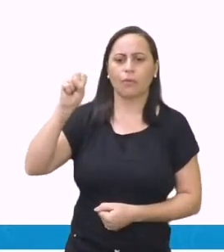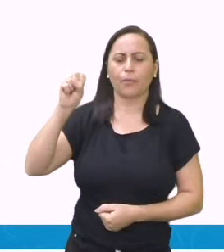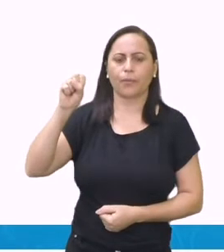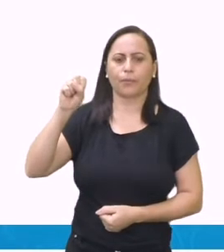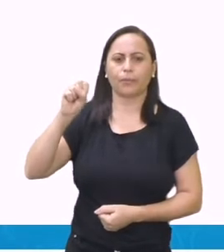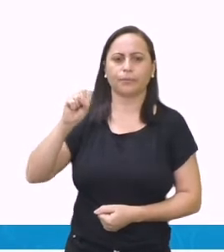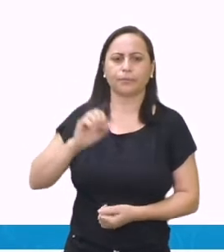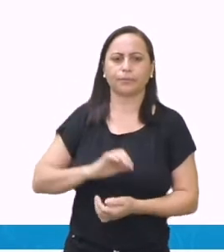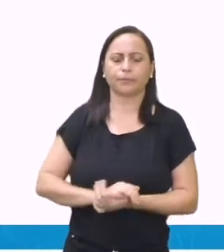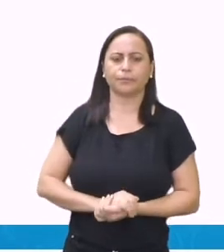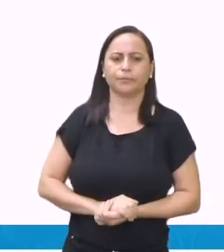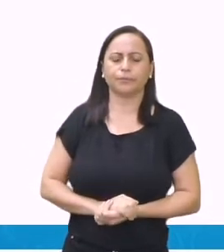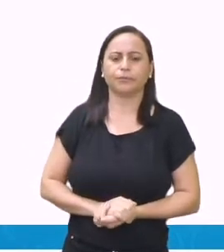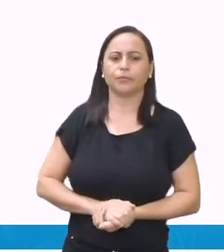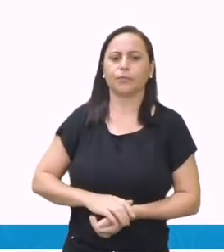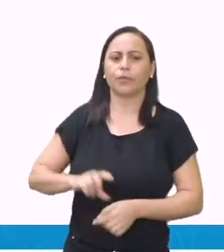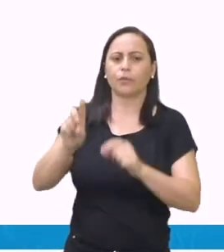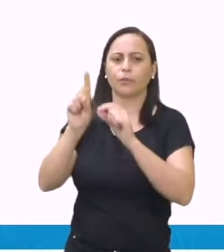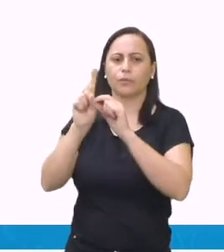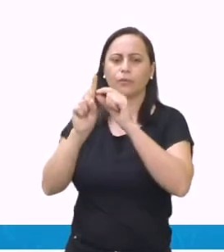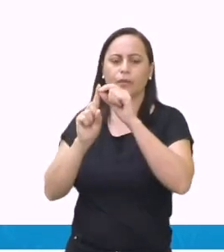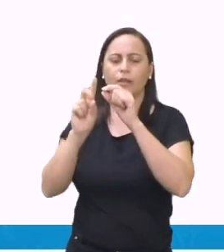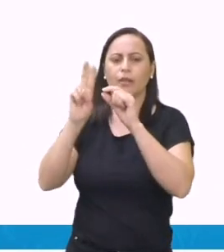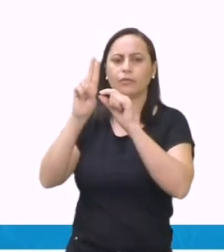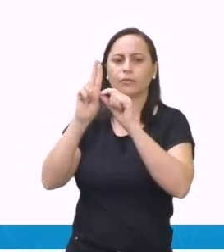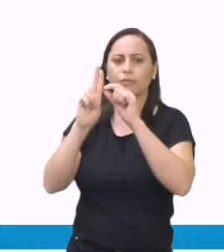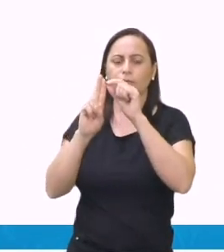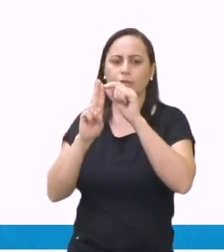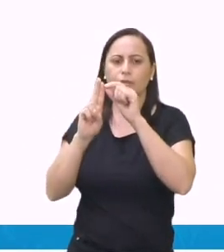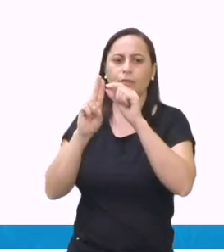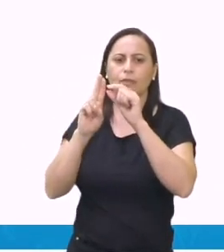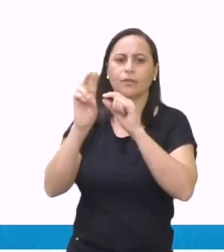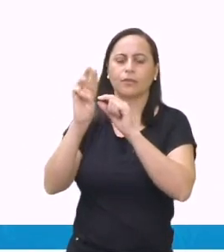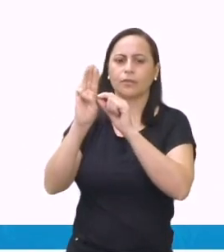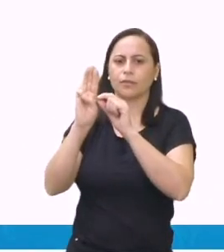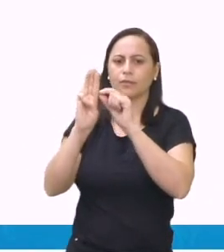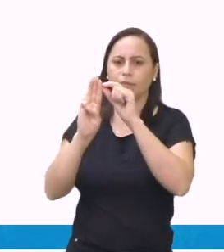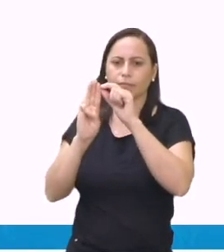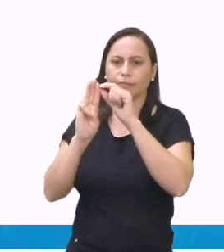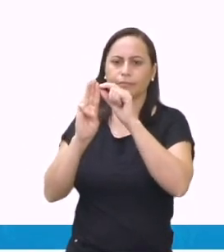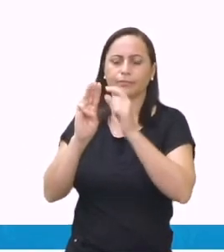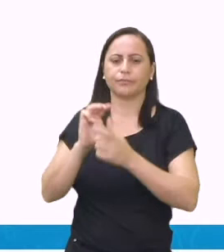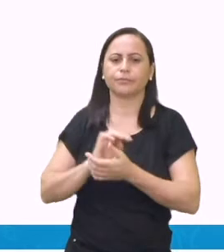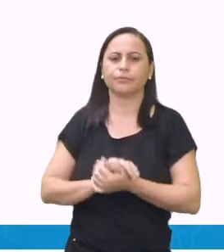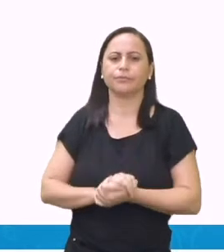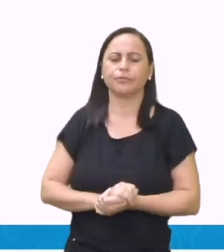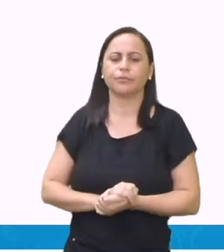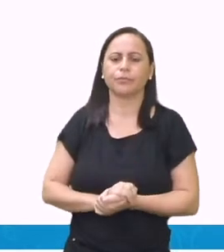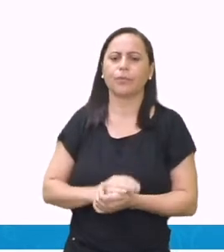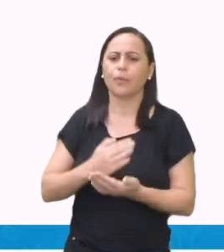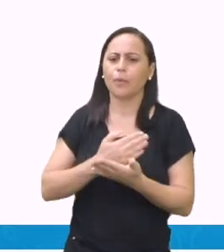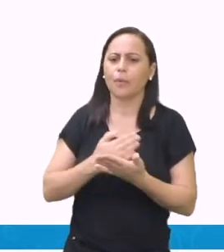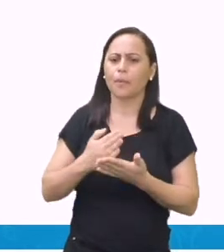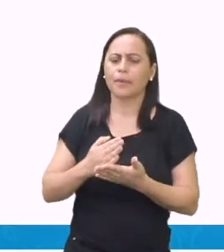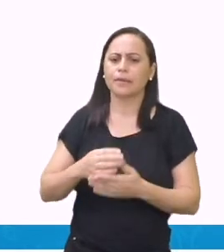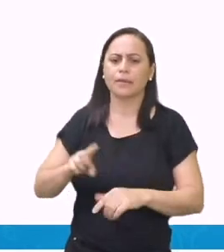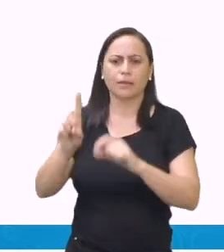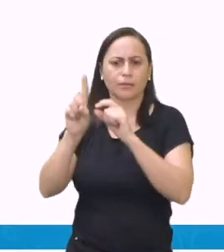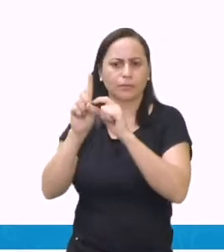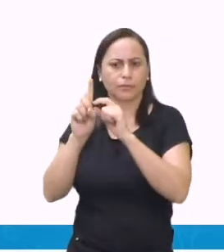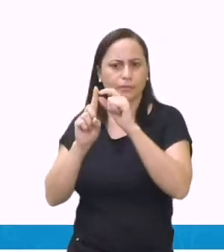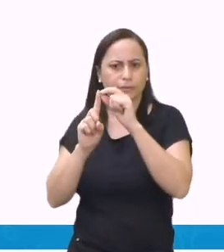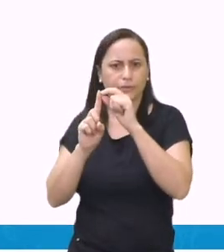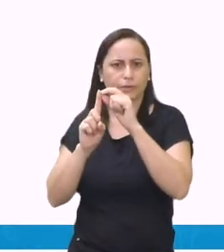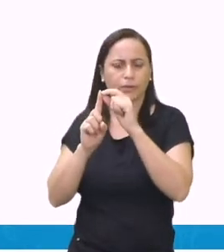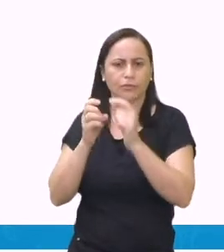158. Ó, unidade, dezena, centena. Vamos começar com a unidade.